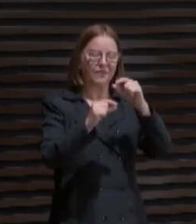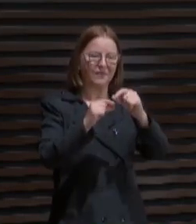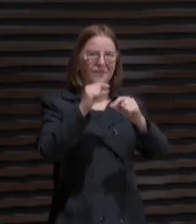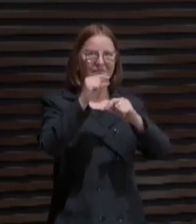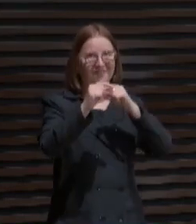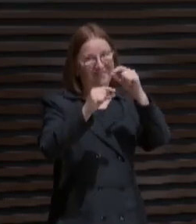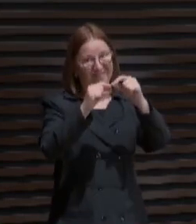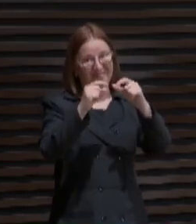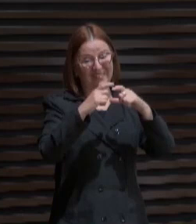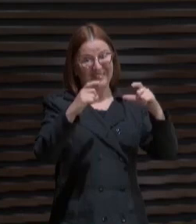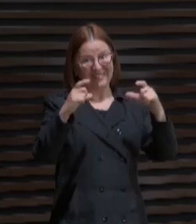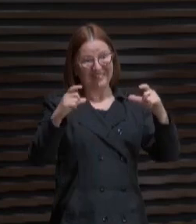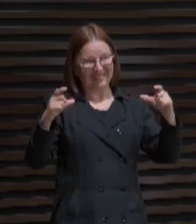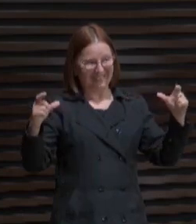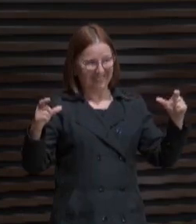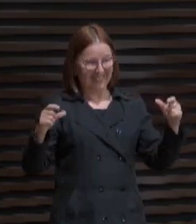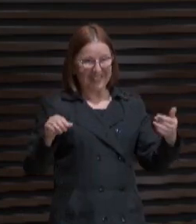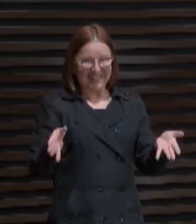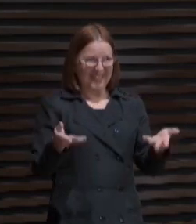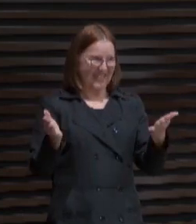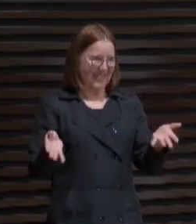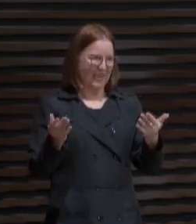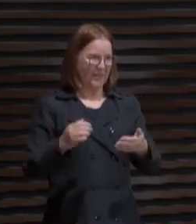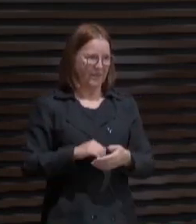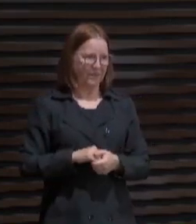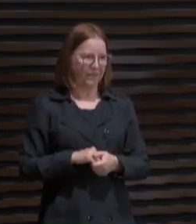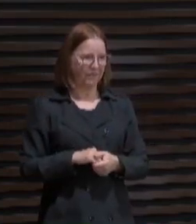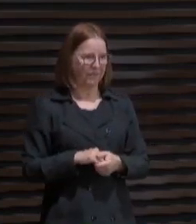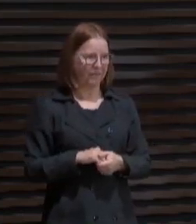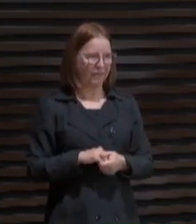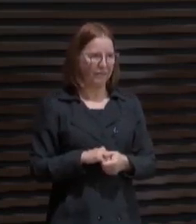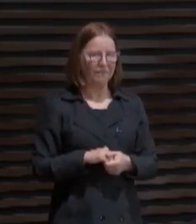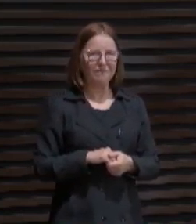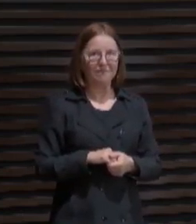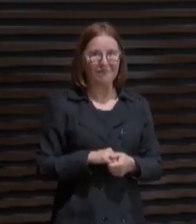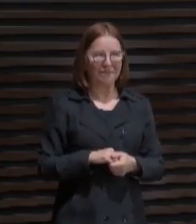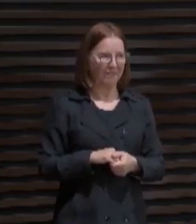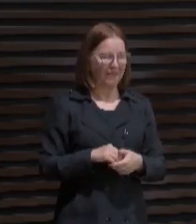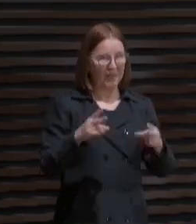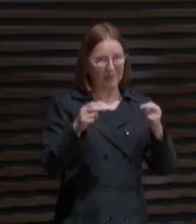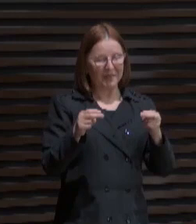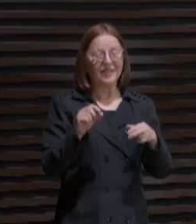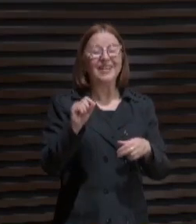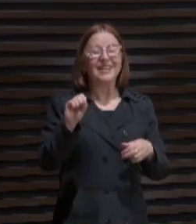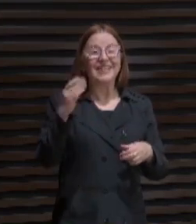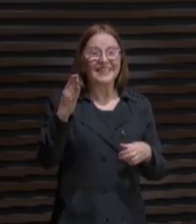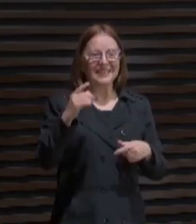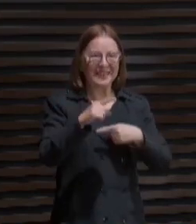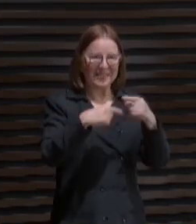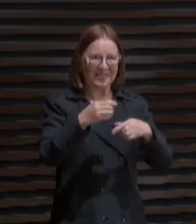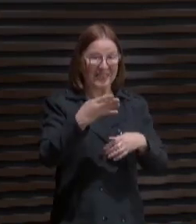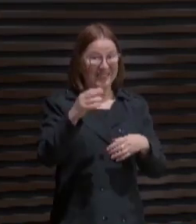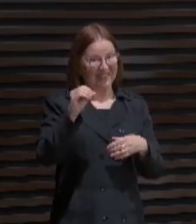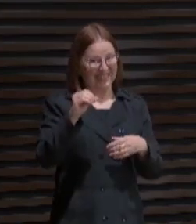crescentes de disposição neles. Vejamos, meus irmãos, o que aconteceu após esses 40 dias de